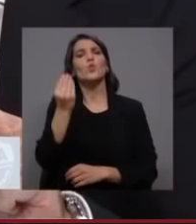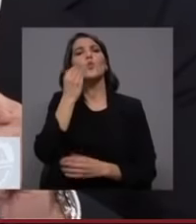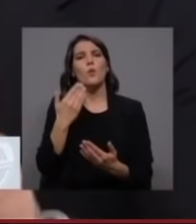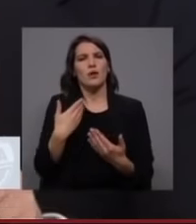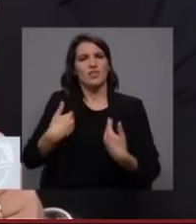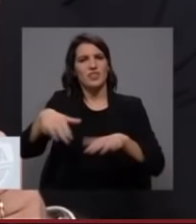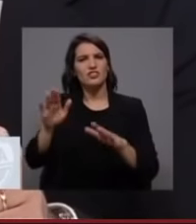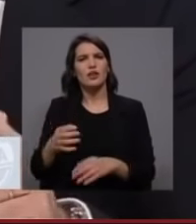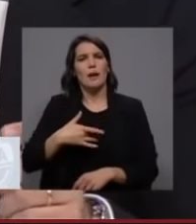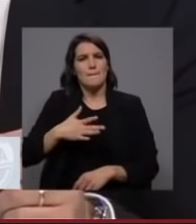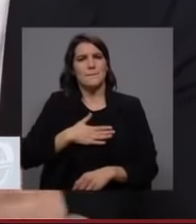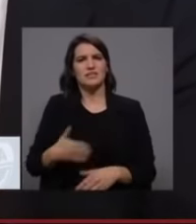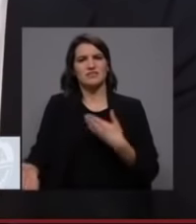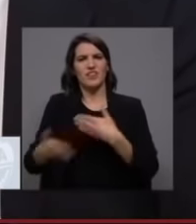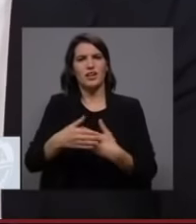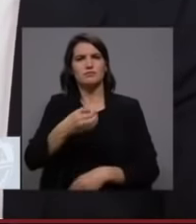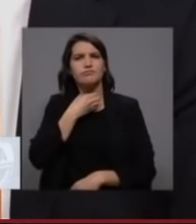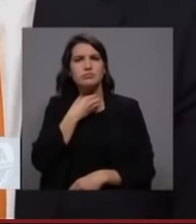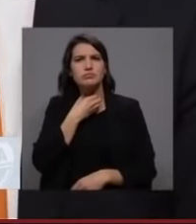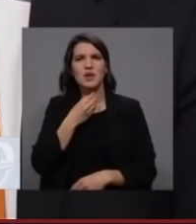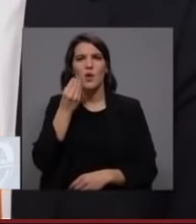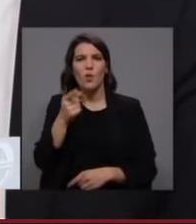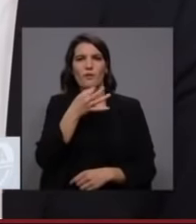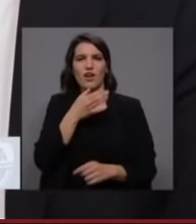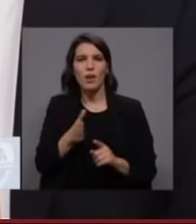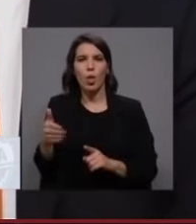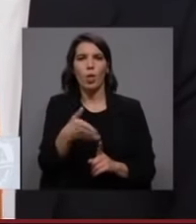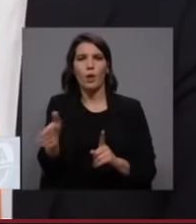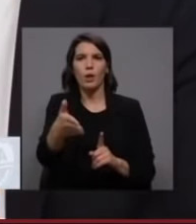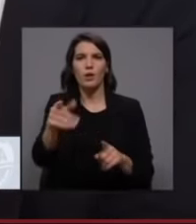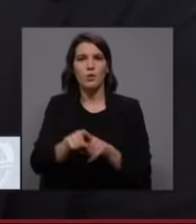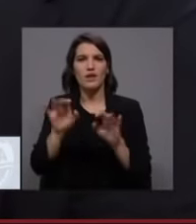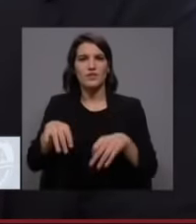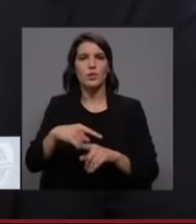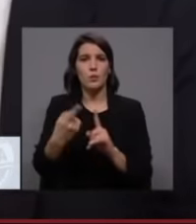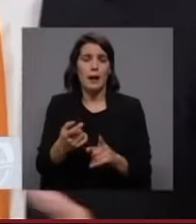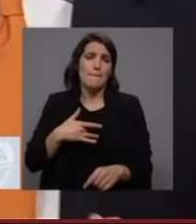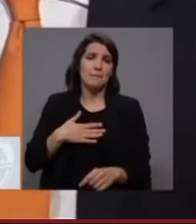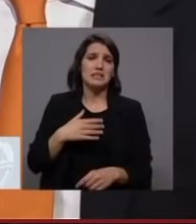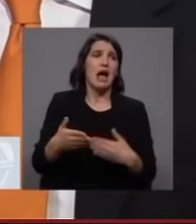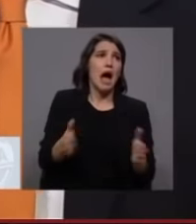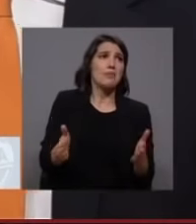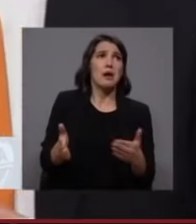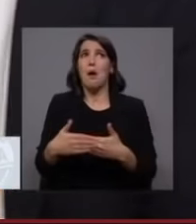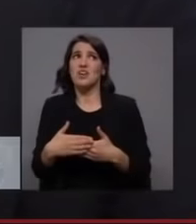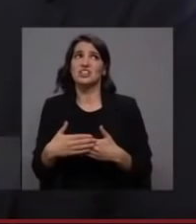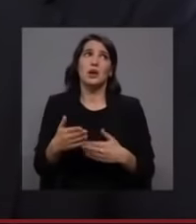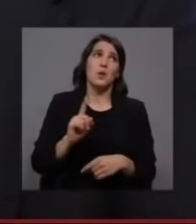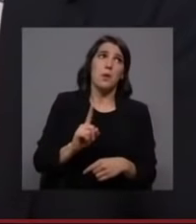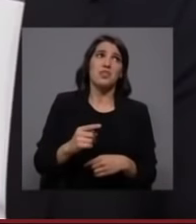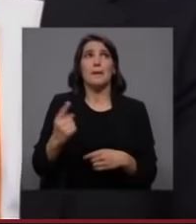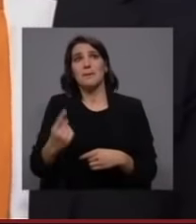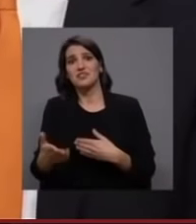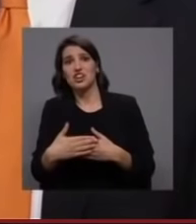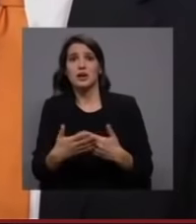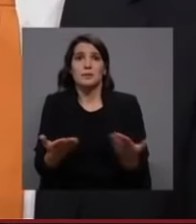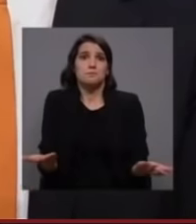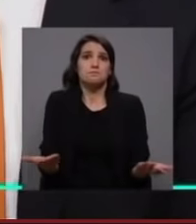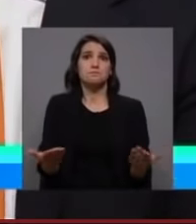deixou falir as empresas que faliram como é que andam as dicas aqui estou agora no fim de ano as empresas podiam Abrir pois já não teve um abrir a deve ser já